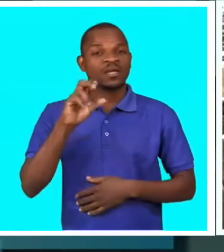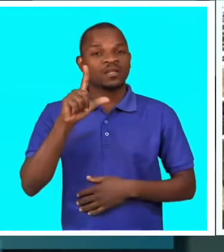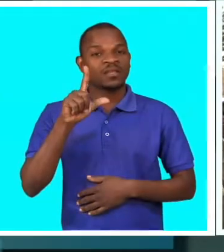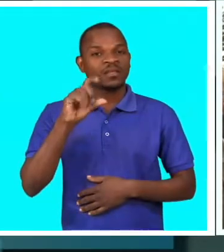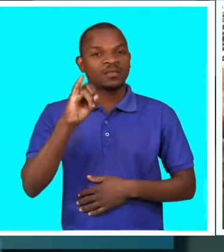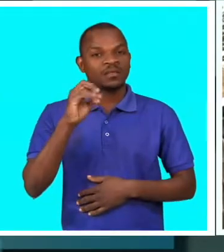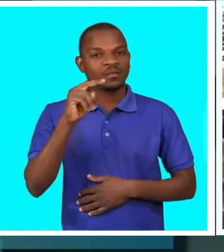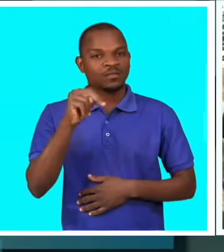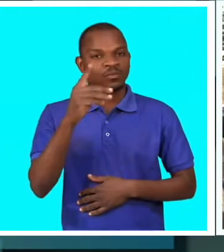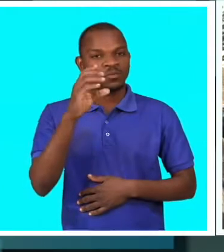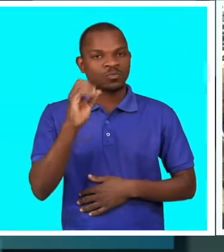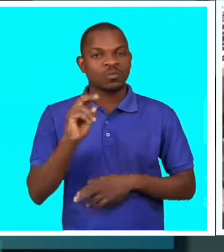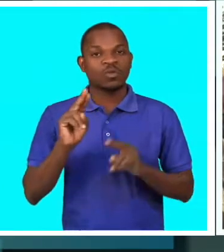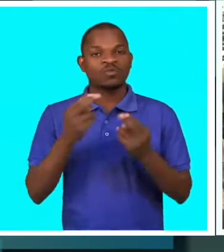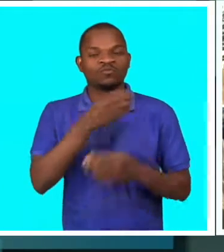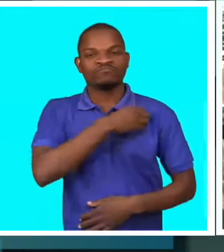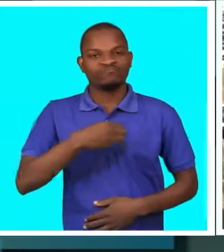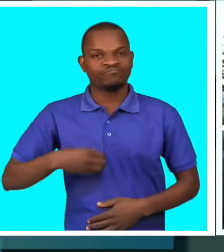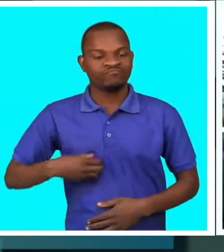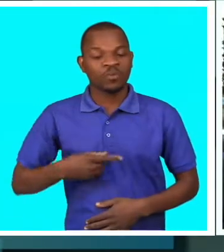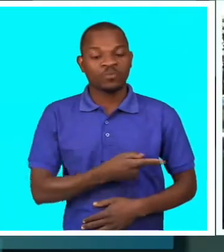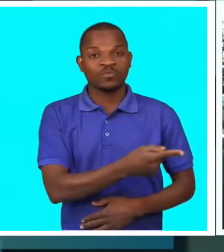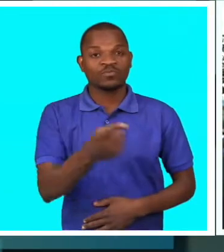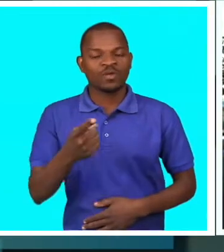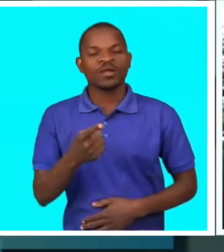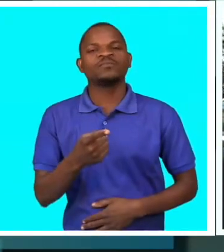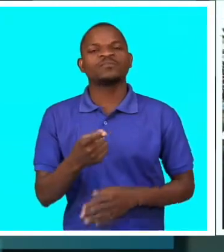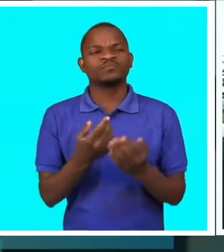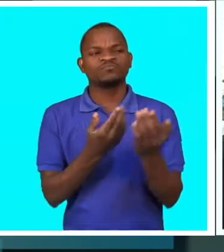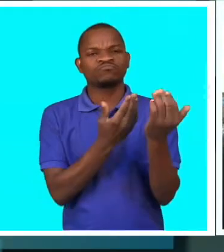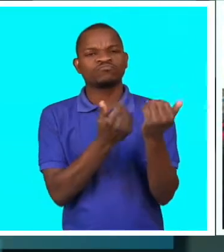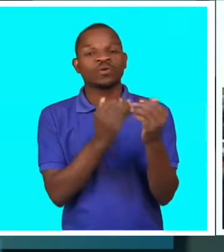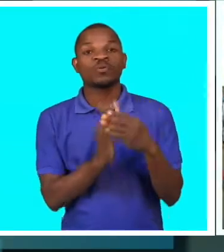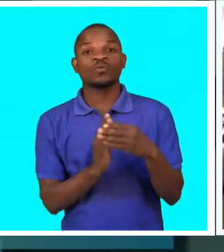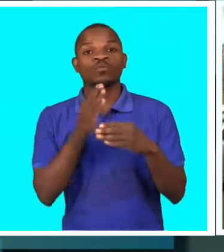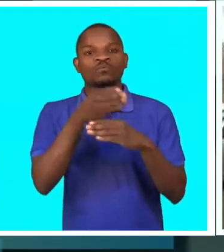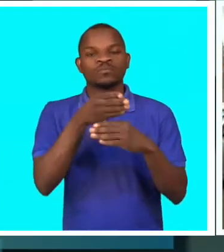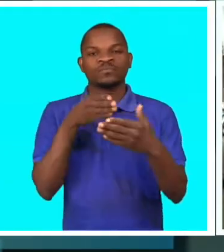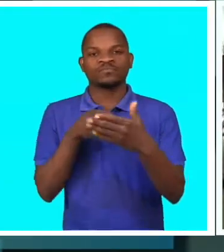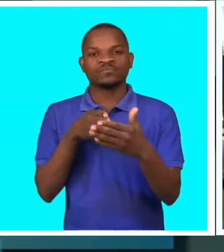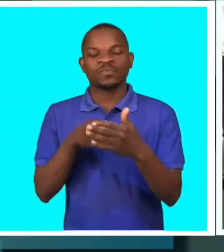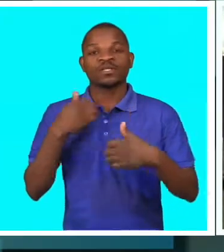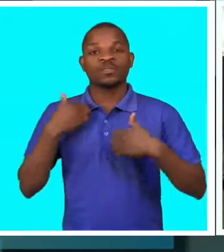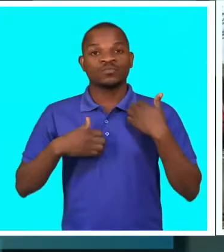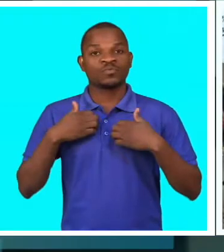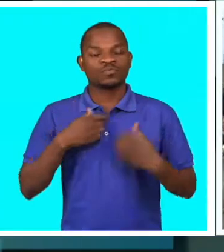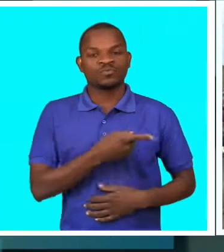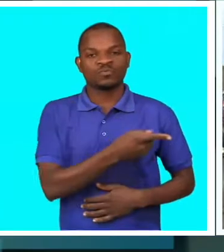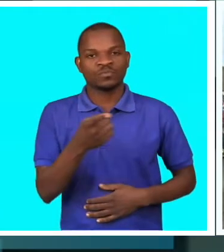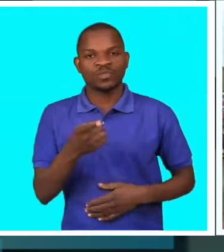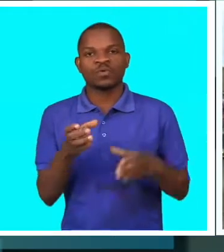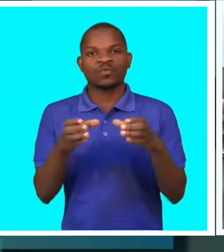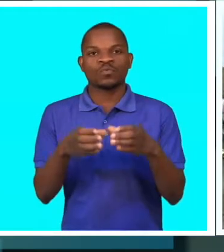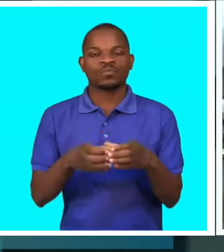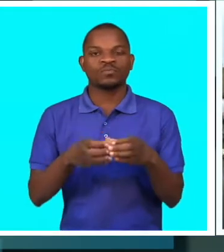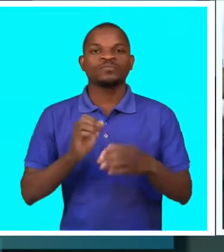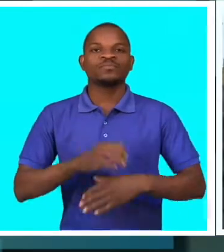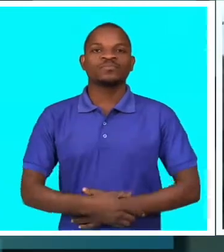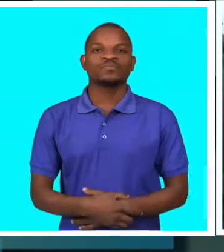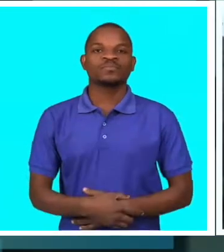Com Arlindo Mapande novo presidente, os simpatizantes tricolores esperam ultrapassar os problemas que preocupam